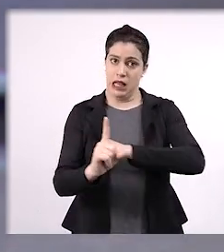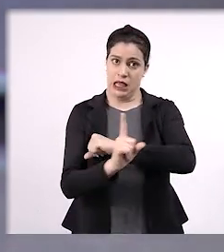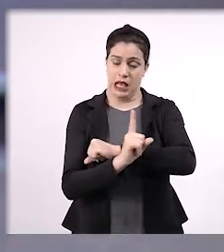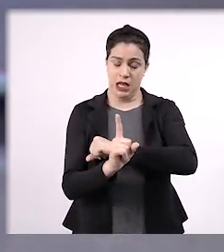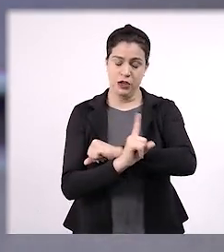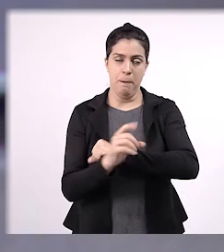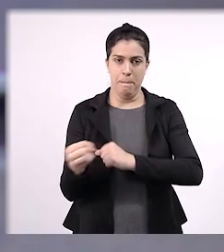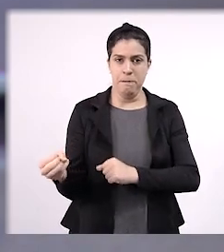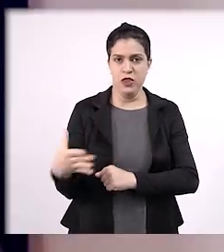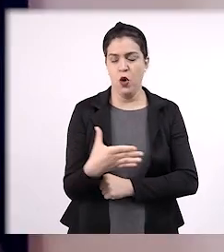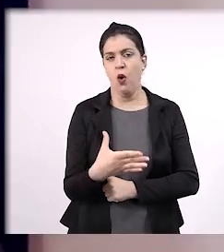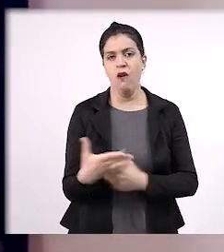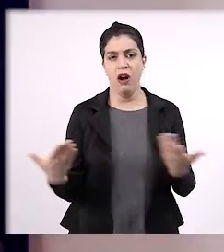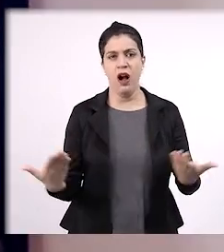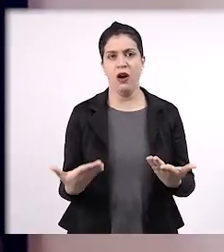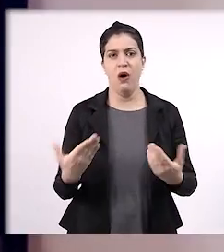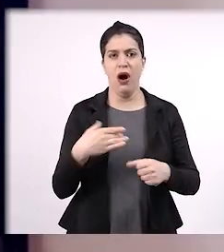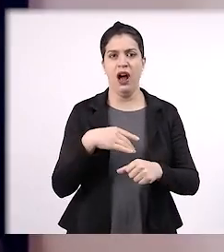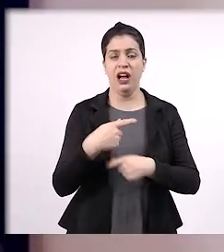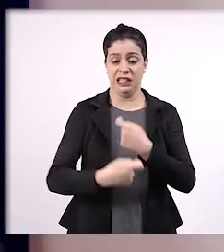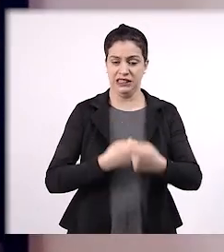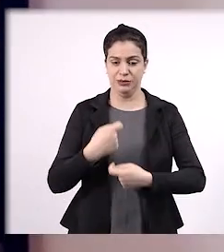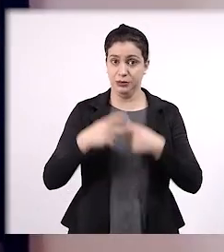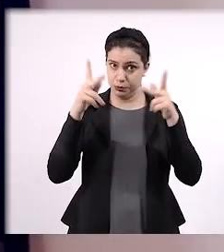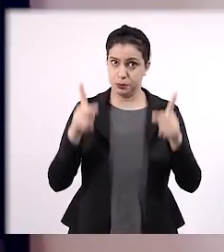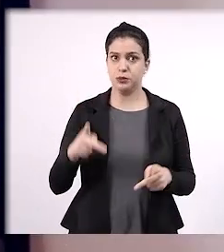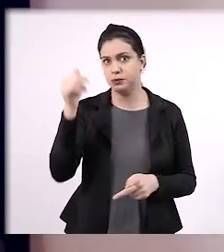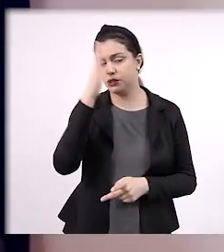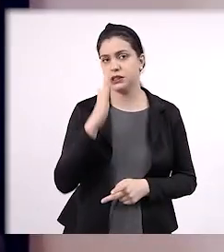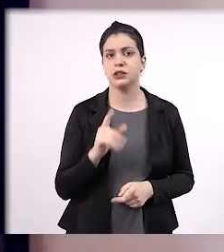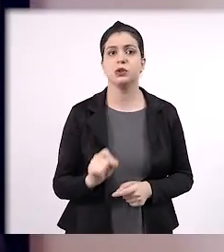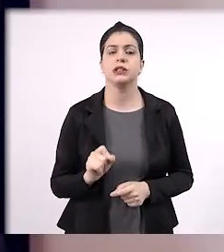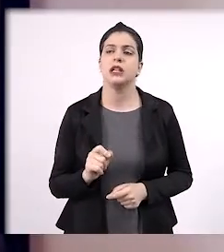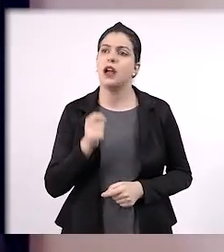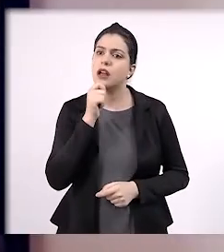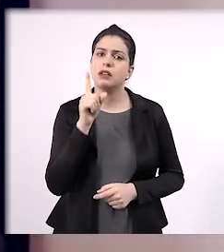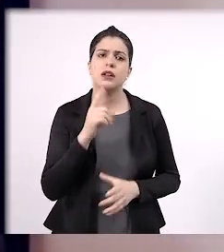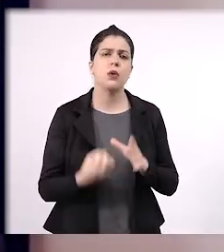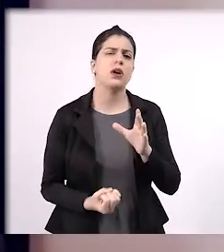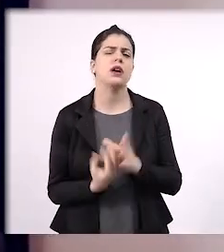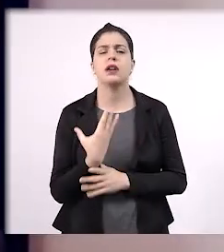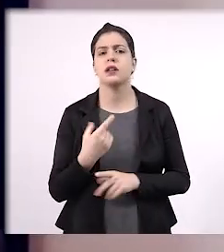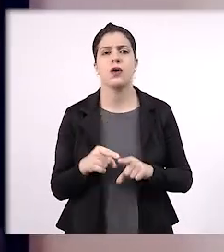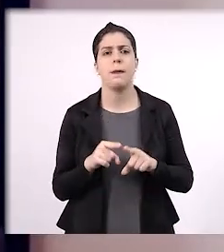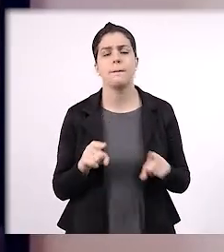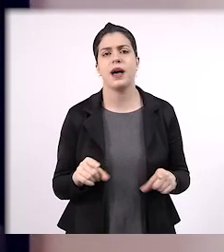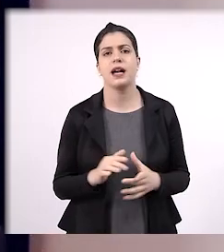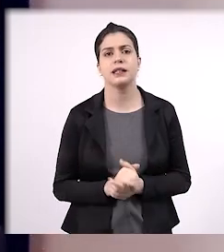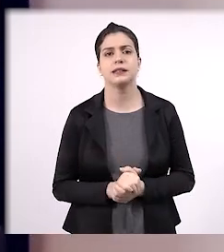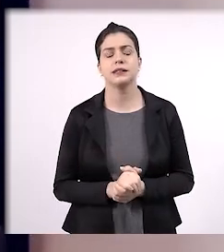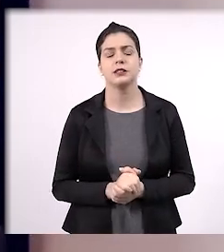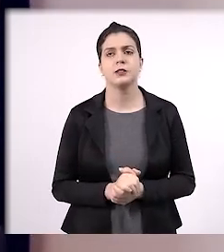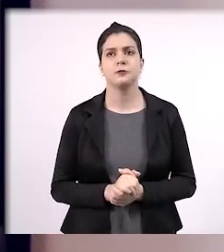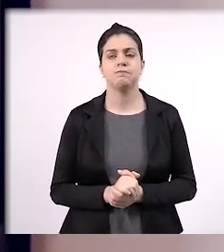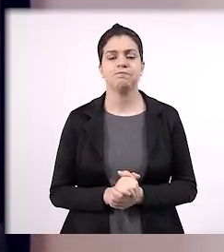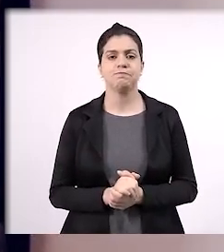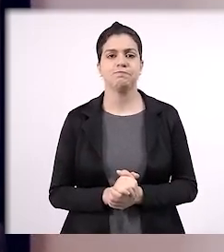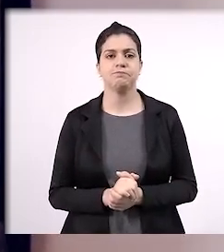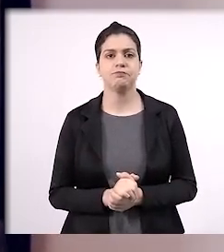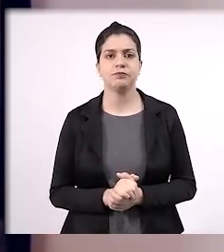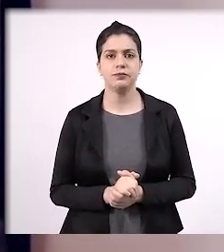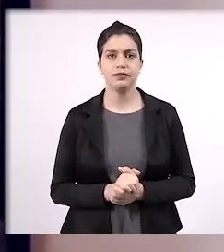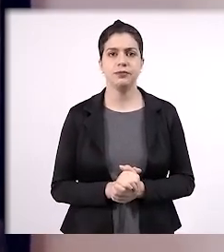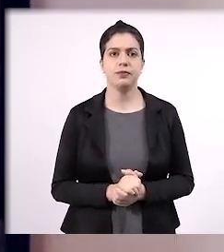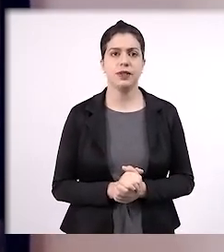te dar um retorno sobre isso. E, doutor, esse meio de atendimento inovando aí na administração